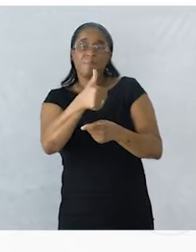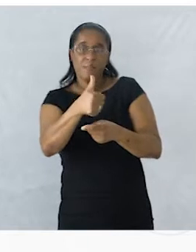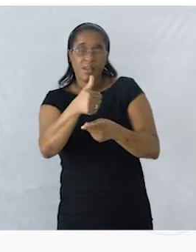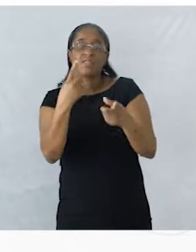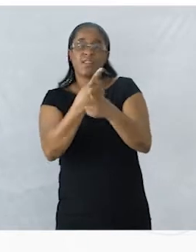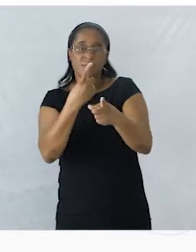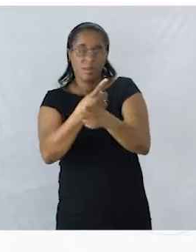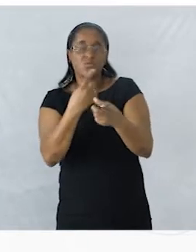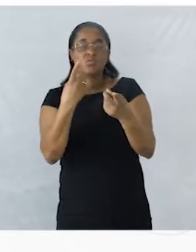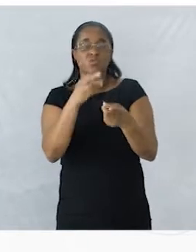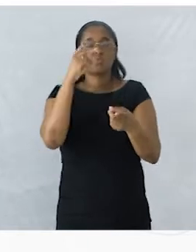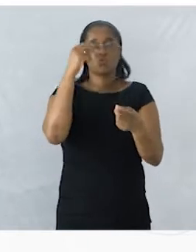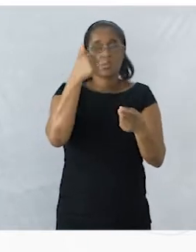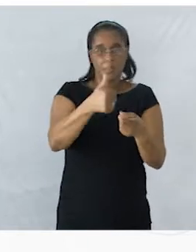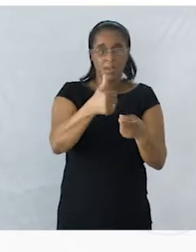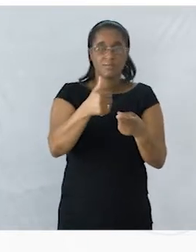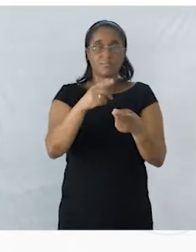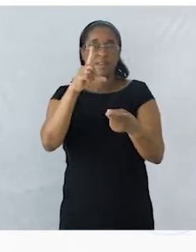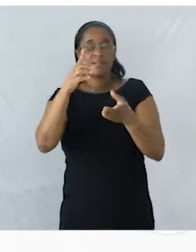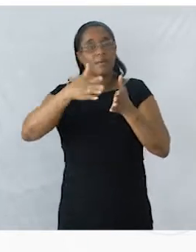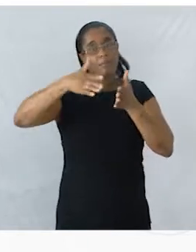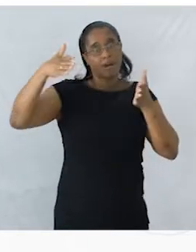conjunto B, letra maiúscula.